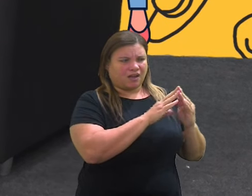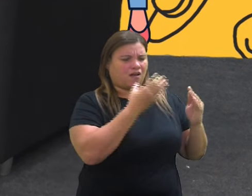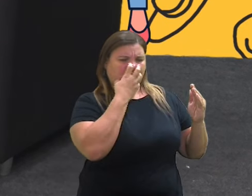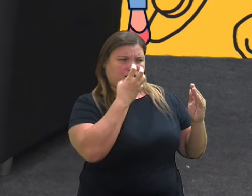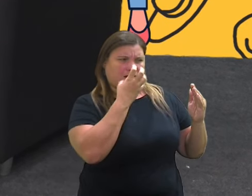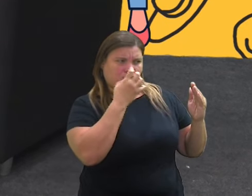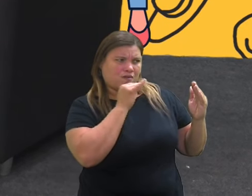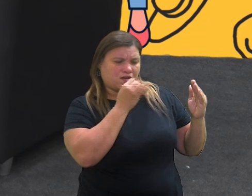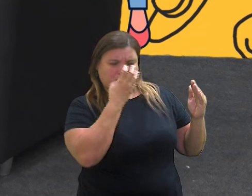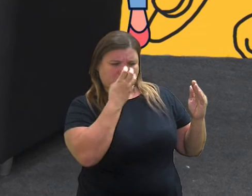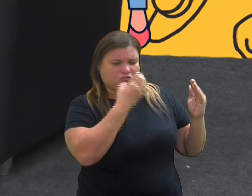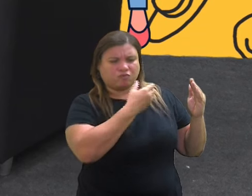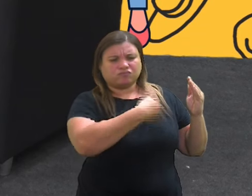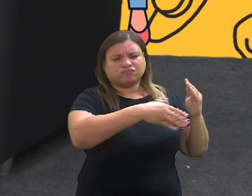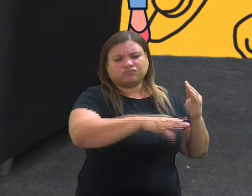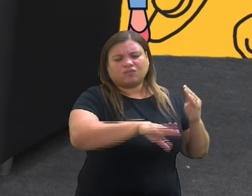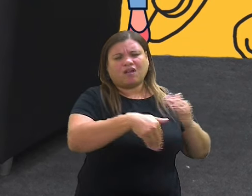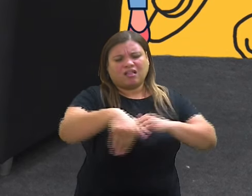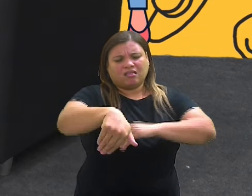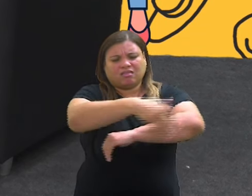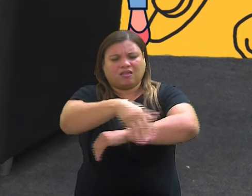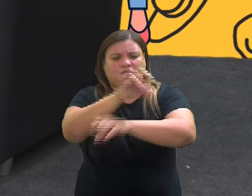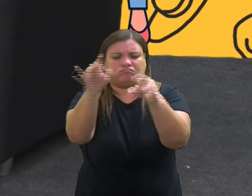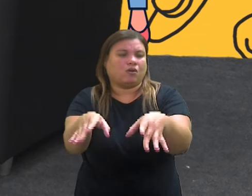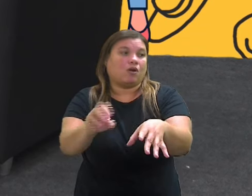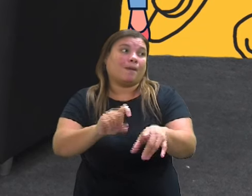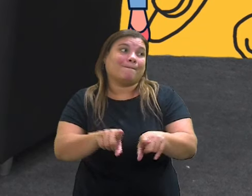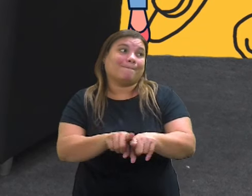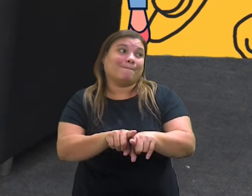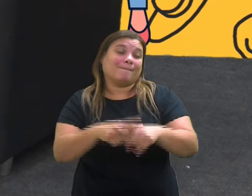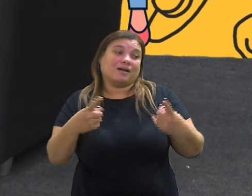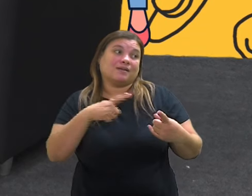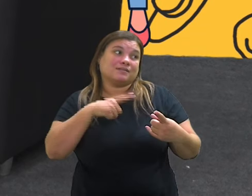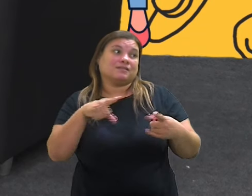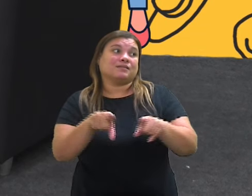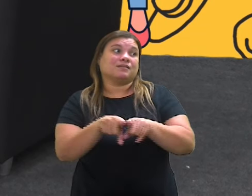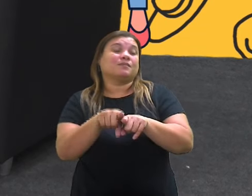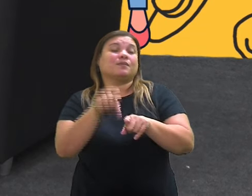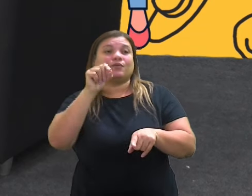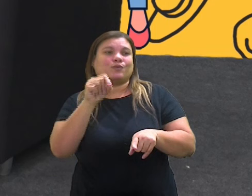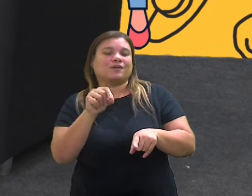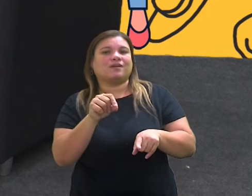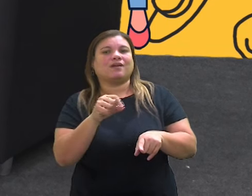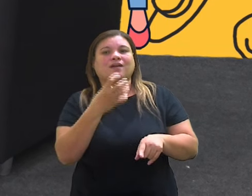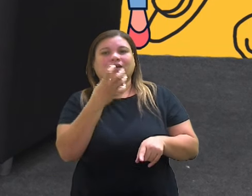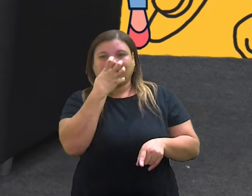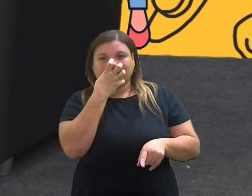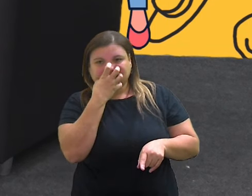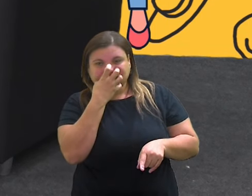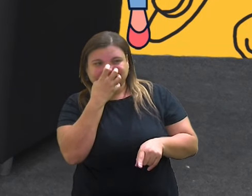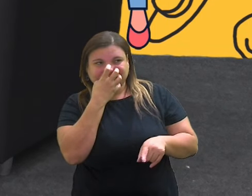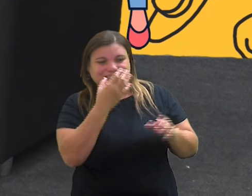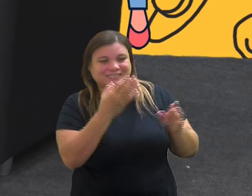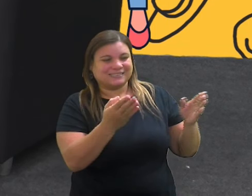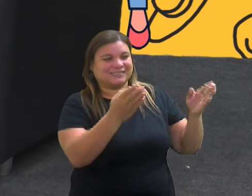caso, e é muito comum, apesar da gente achar um absurdo, mas é muito comum esses animais serem abandonados na própria residência, a